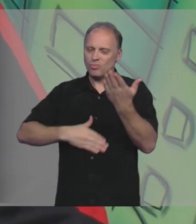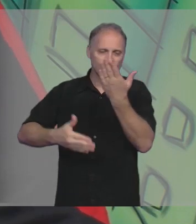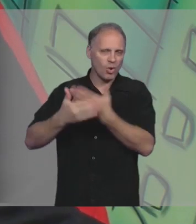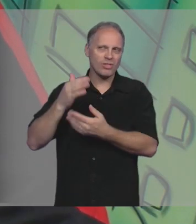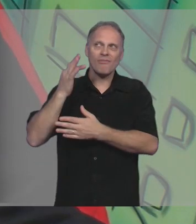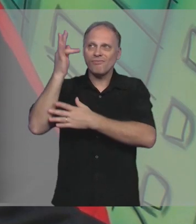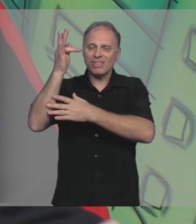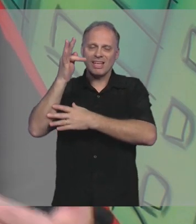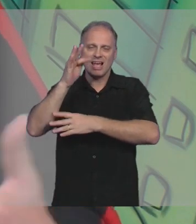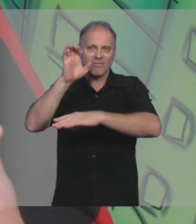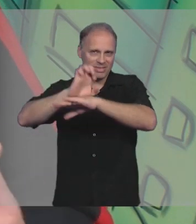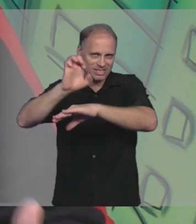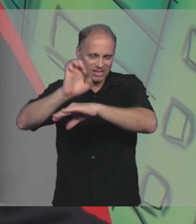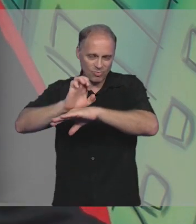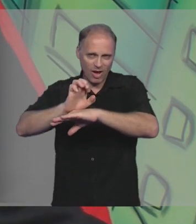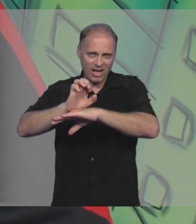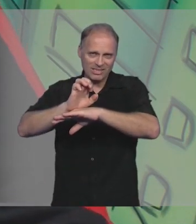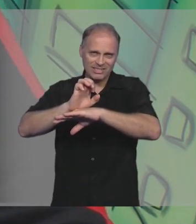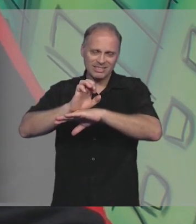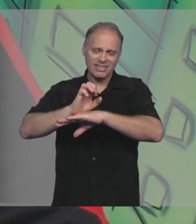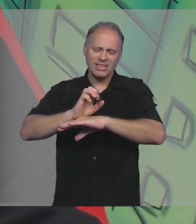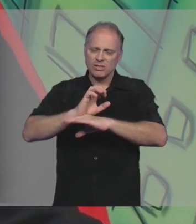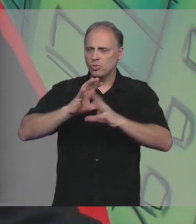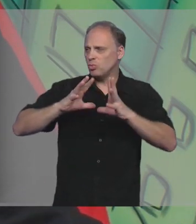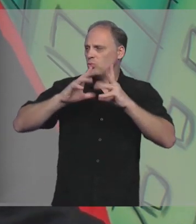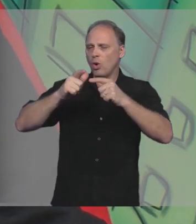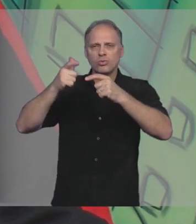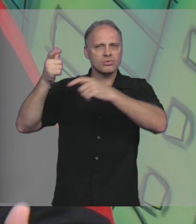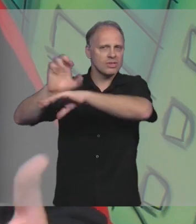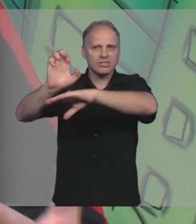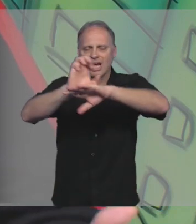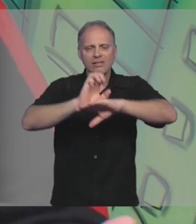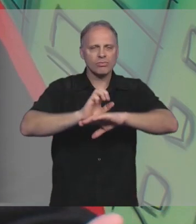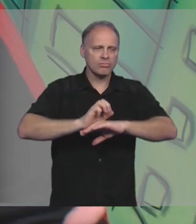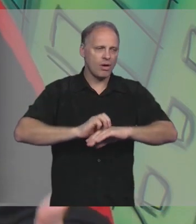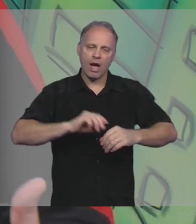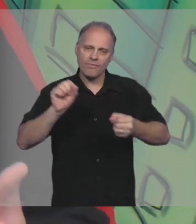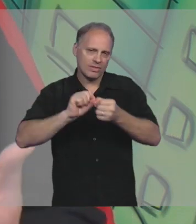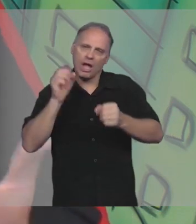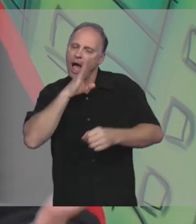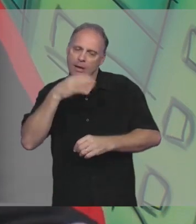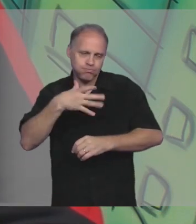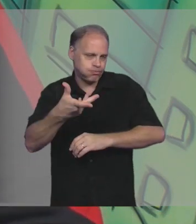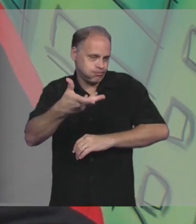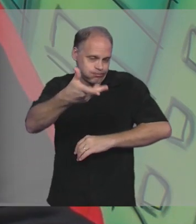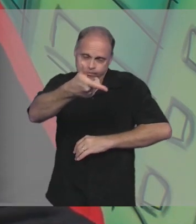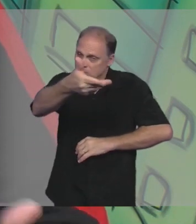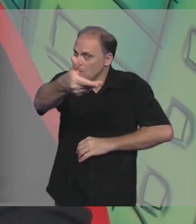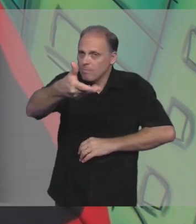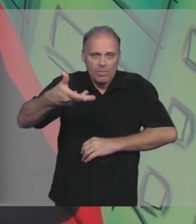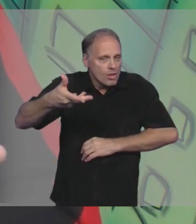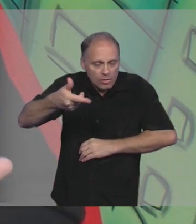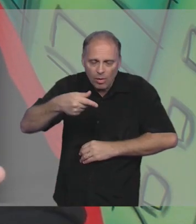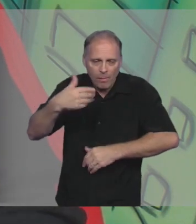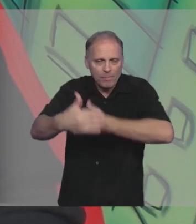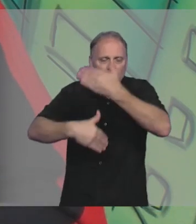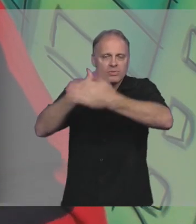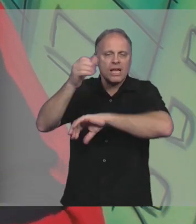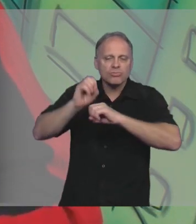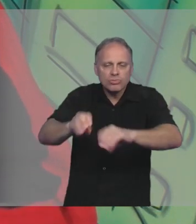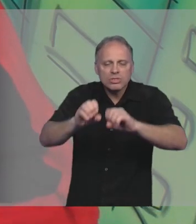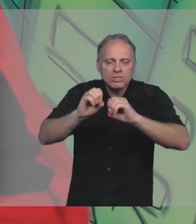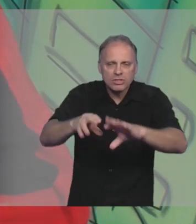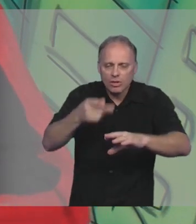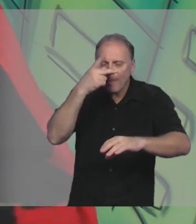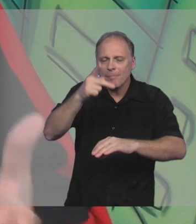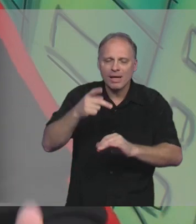como as gestões estaduais, na maioria dos estados, estão atropelando, estão acelerando um processo educacional